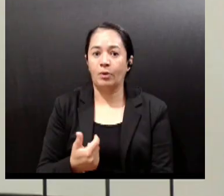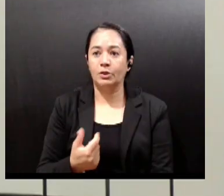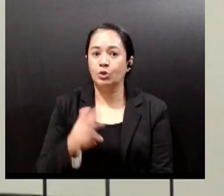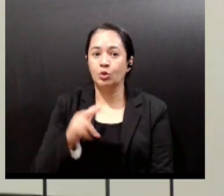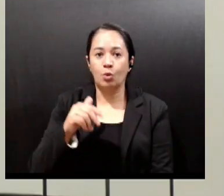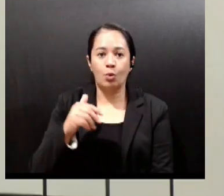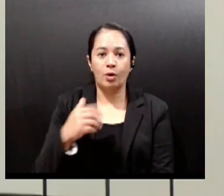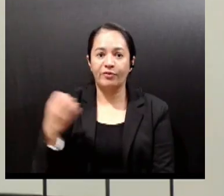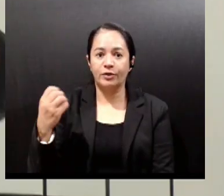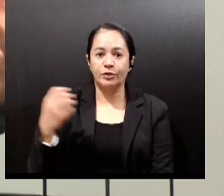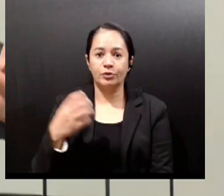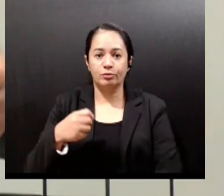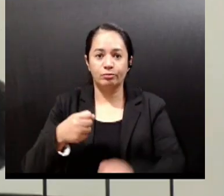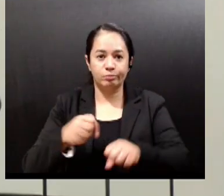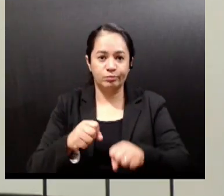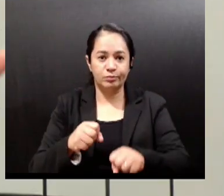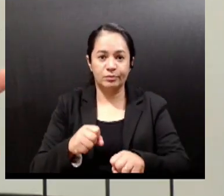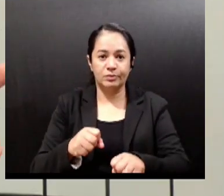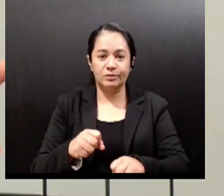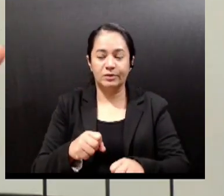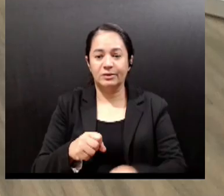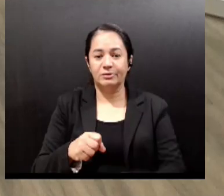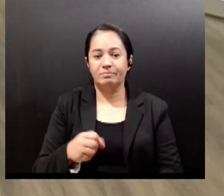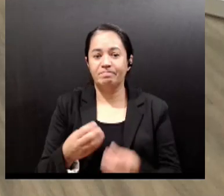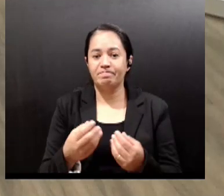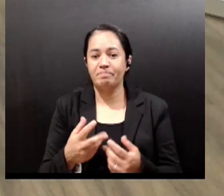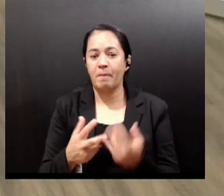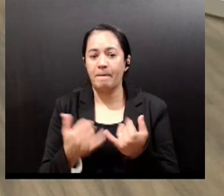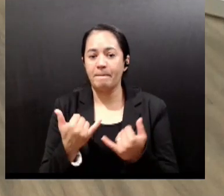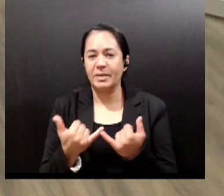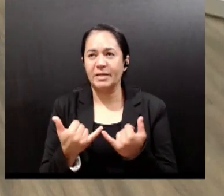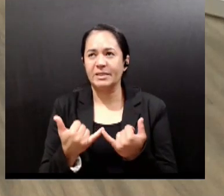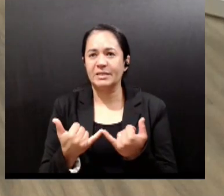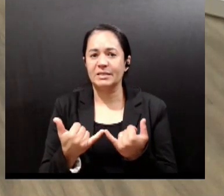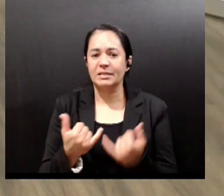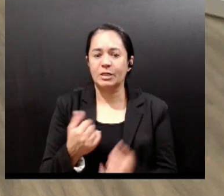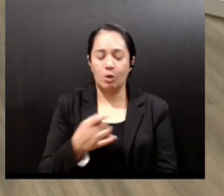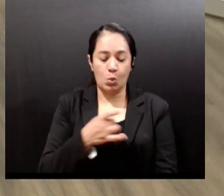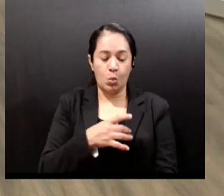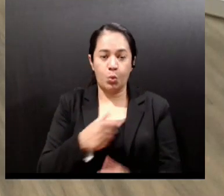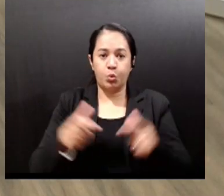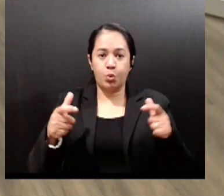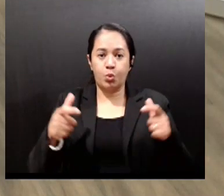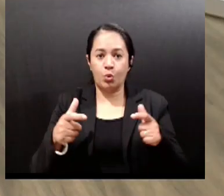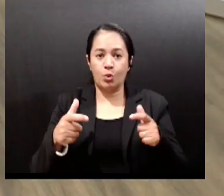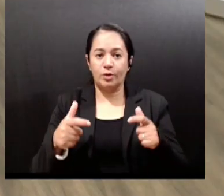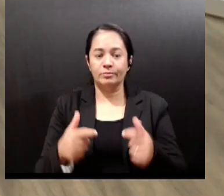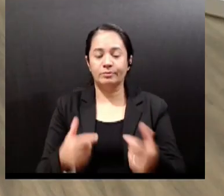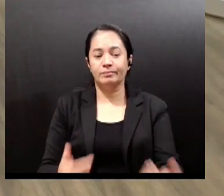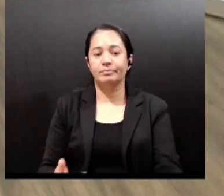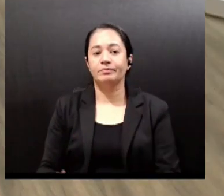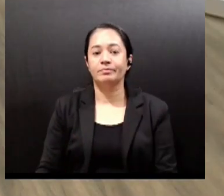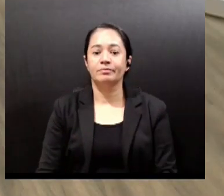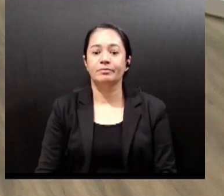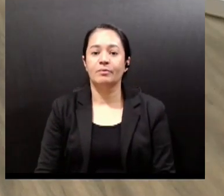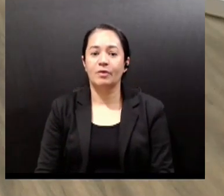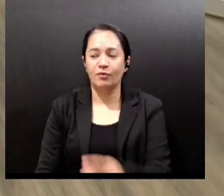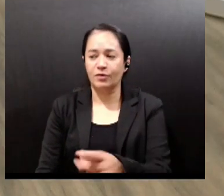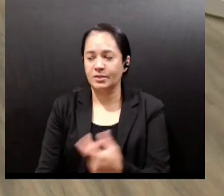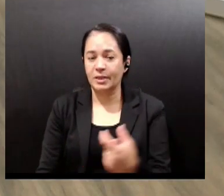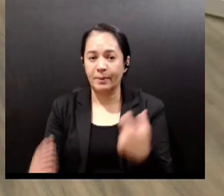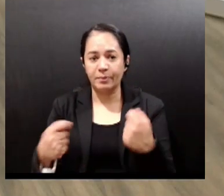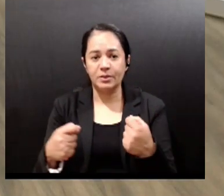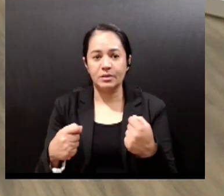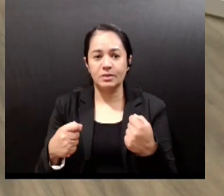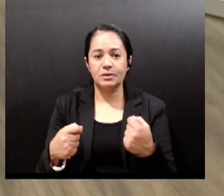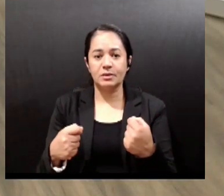que acabam demonstrando esse medo pro motorista, né? E você precisa estar tão atento quanto